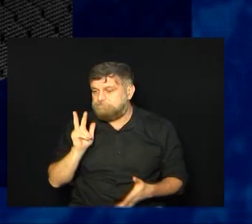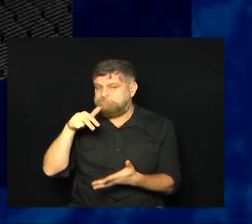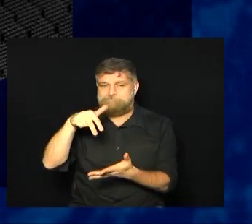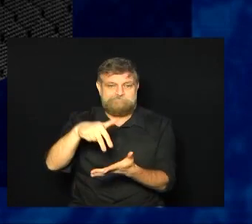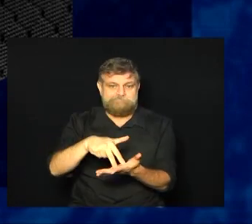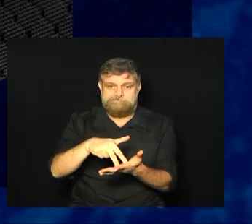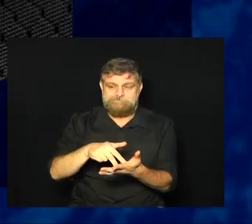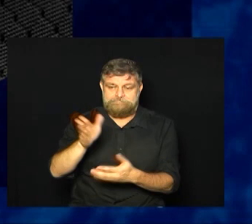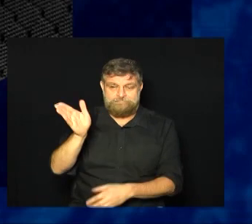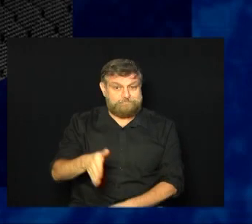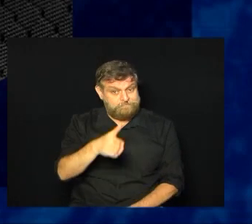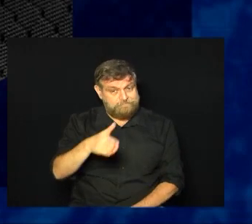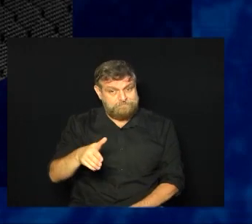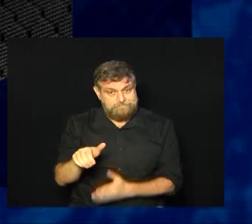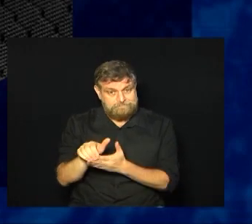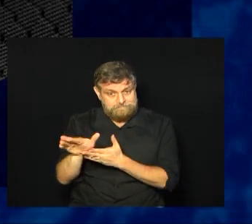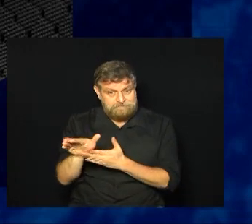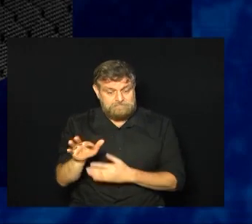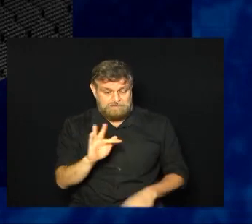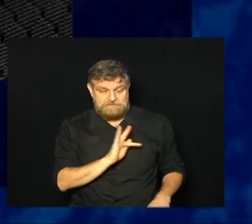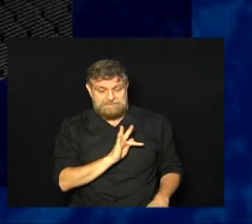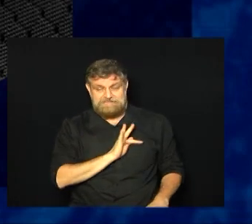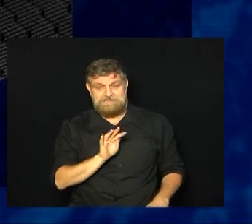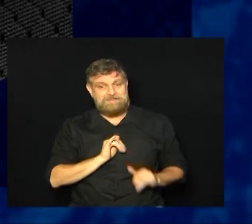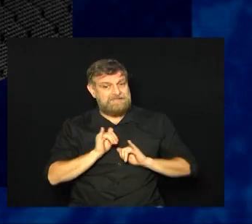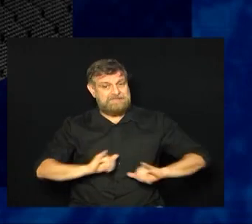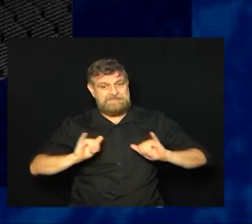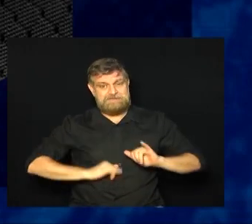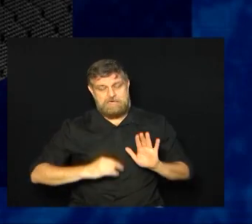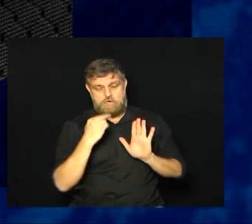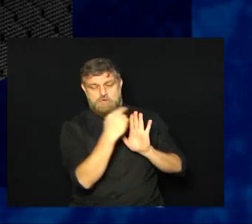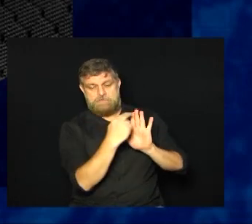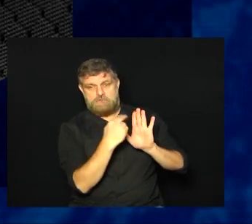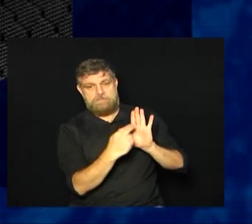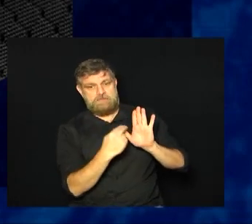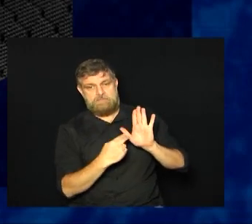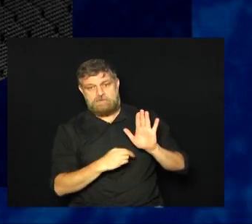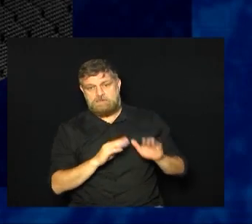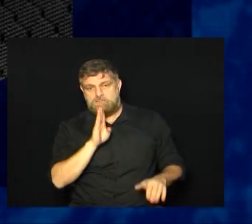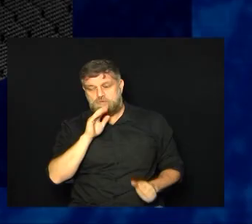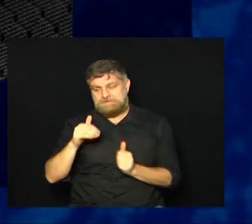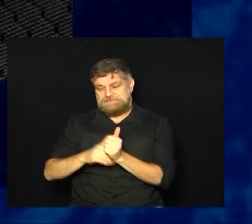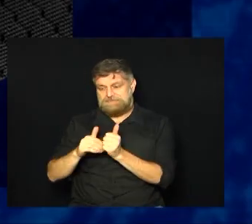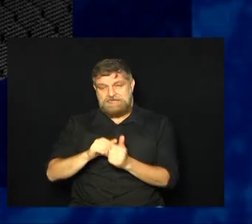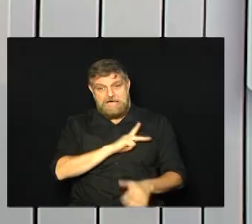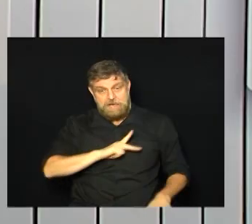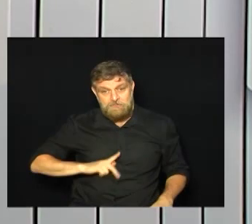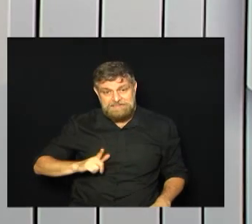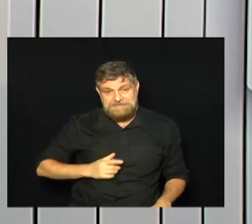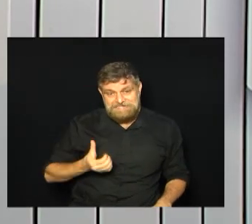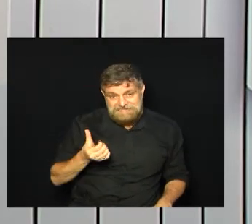logo mais. Apesar do treinador não ter divulgado a escalação com antecedência, a Ponte pode ter hoje